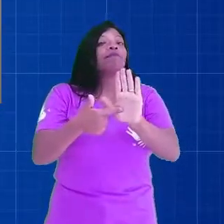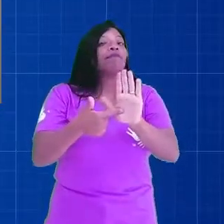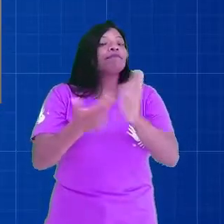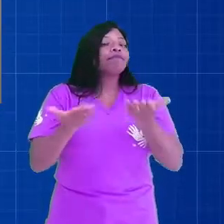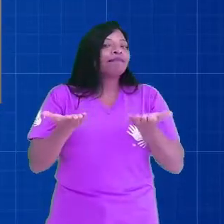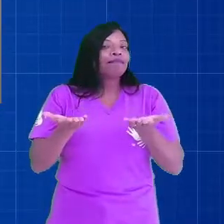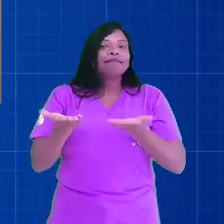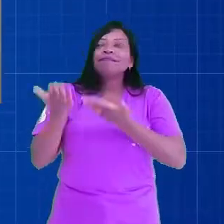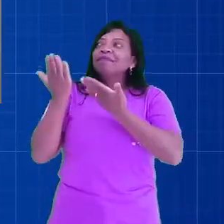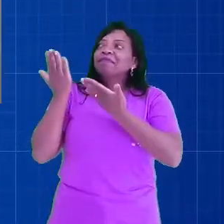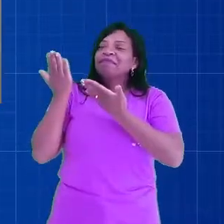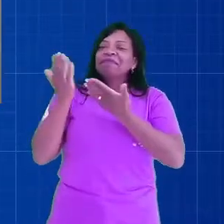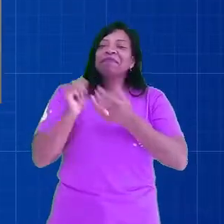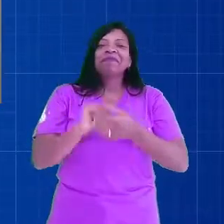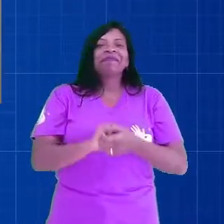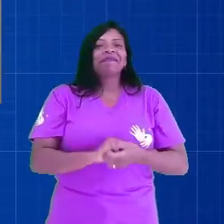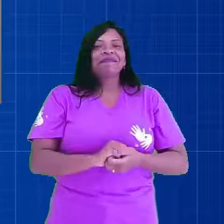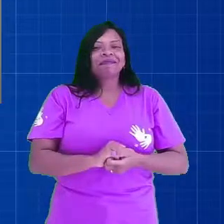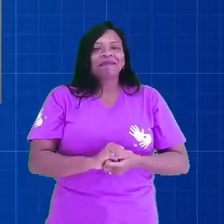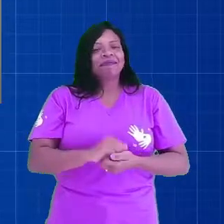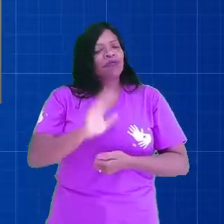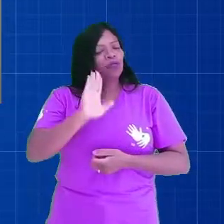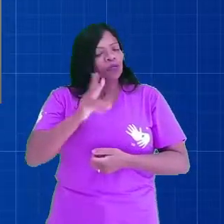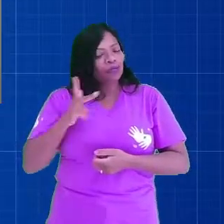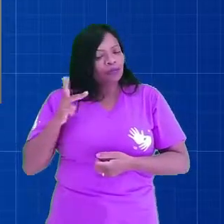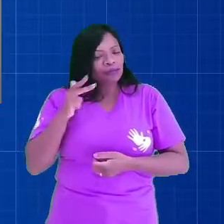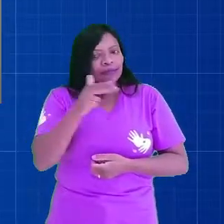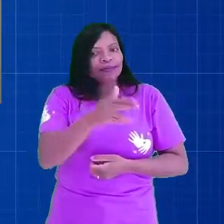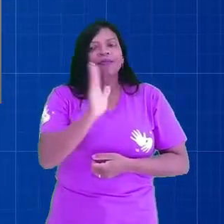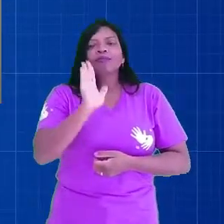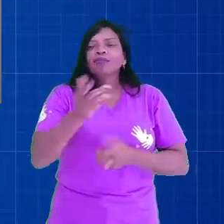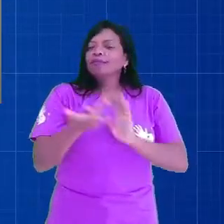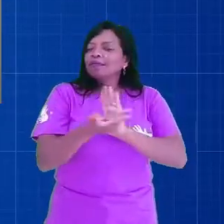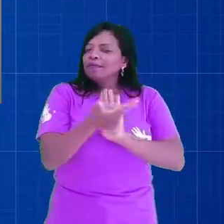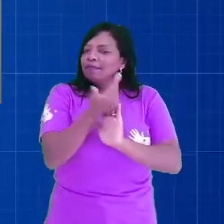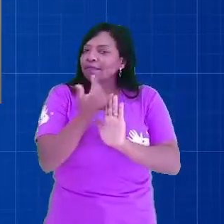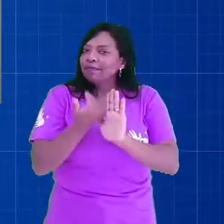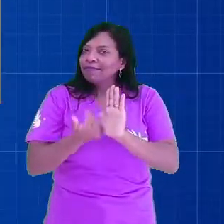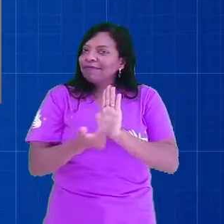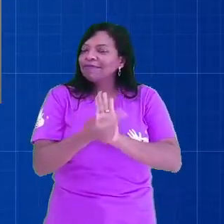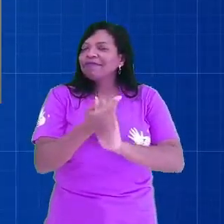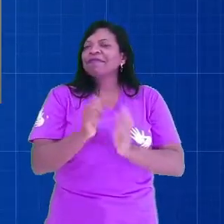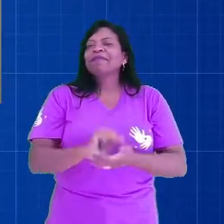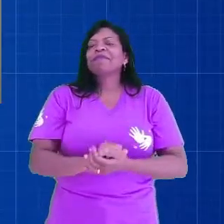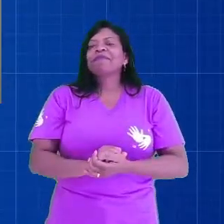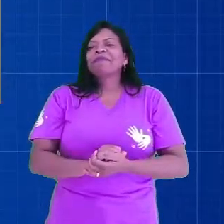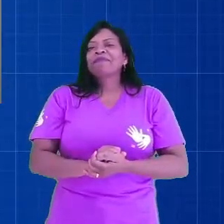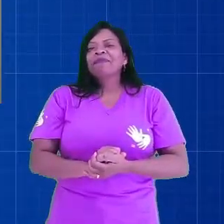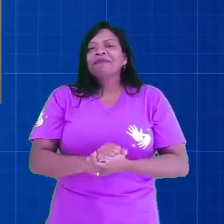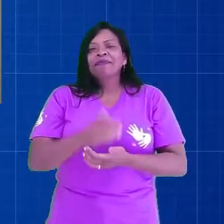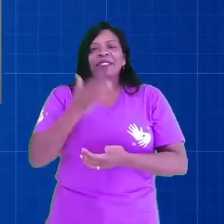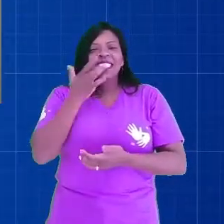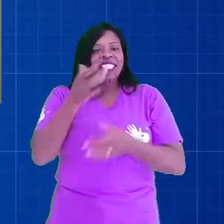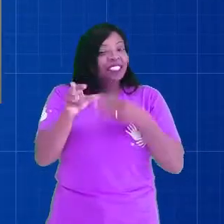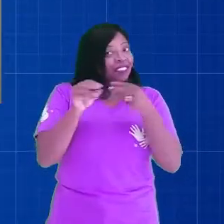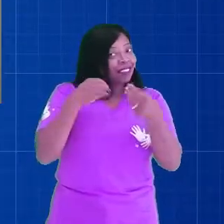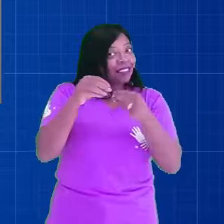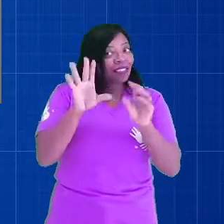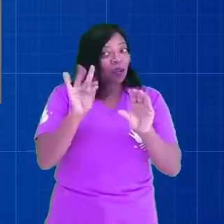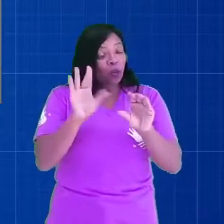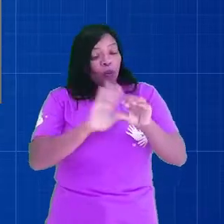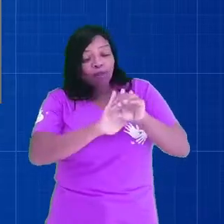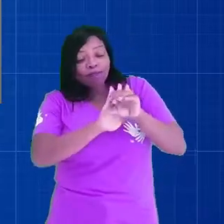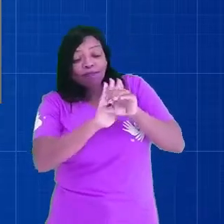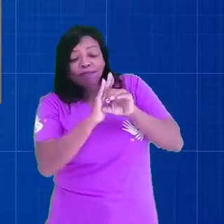aqui, recortei esse pedaço aqui e deste lado, estão vendo que tem esse plástico? Eu recortei